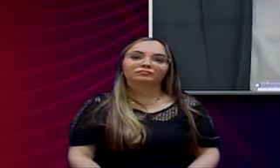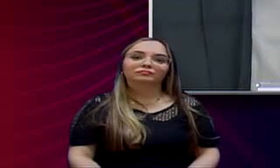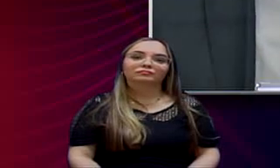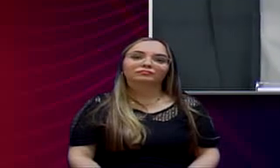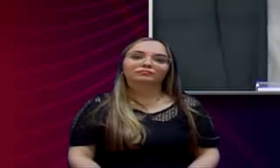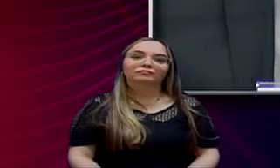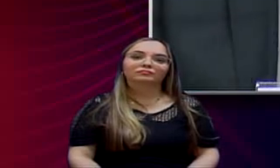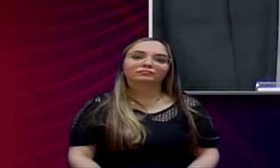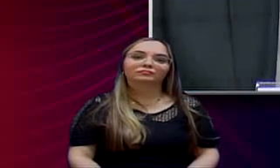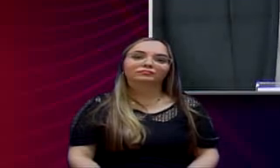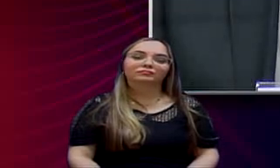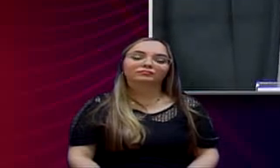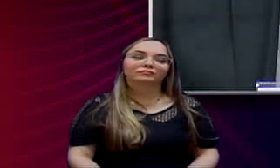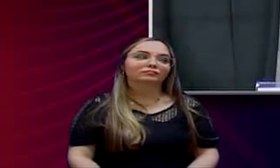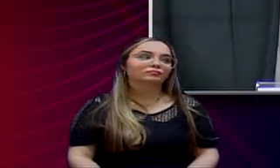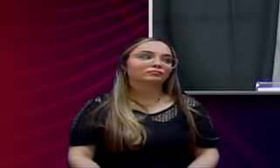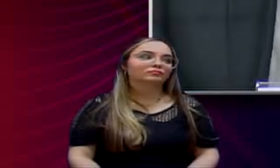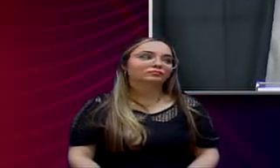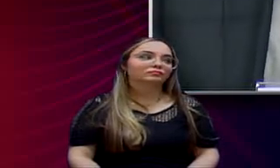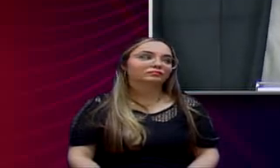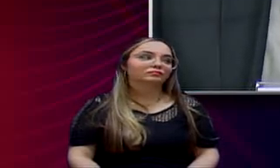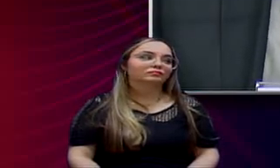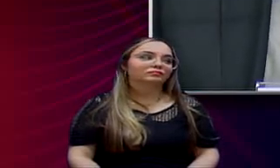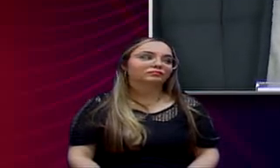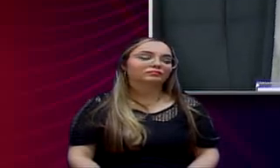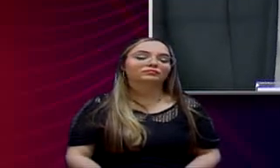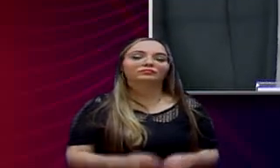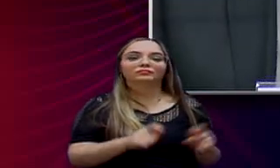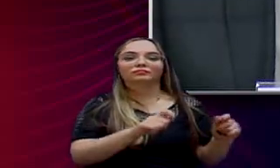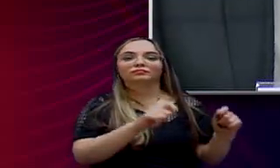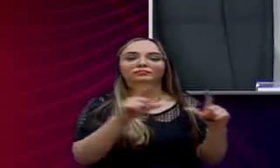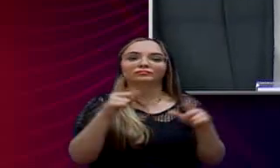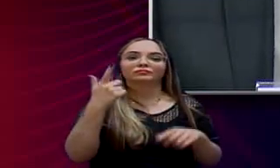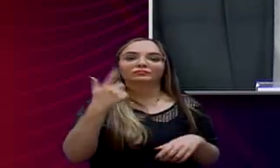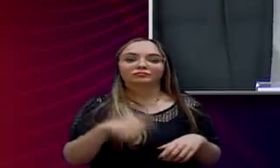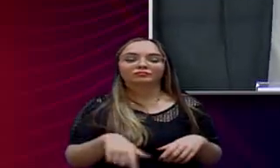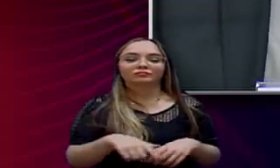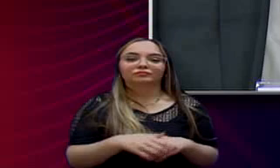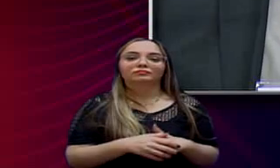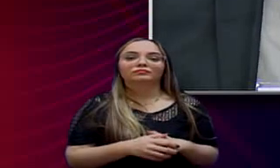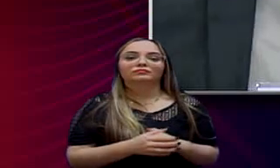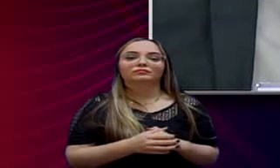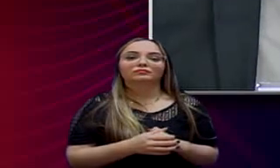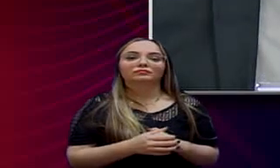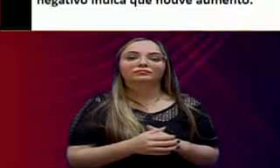Total o próximo quadro a gente trouxe aqui o resultado nominal